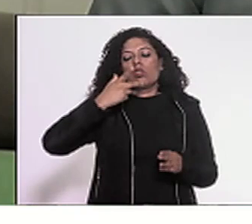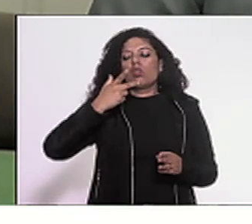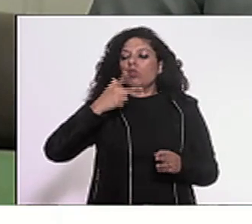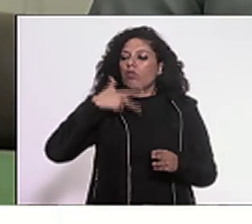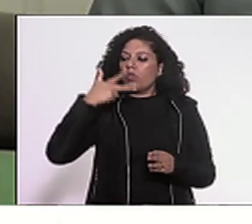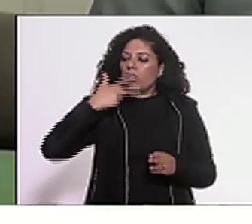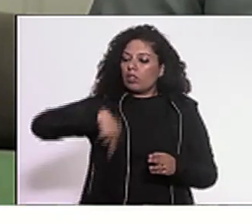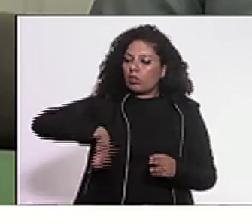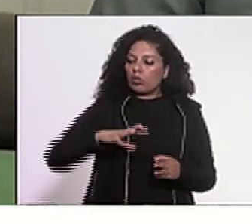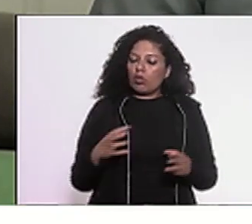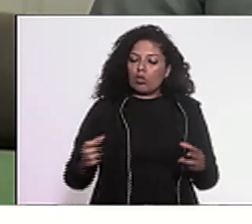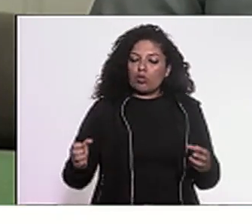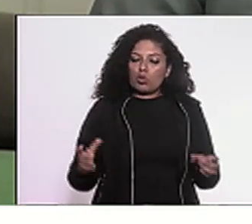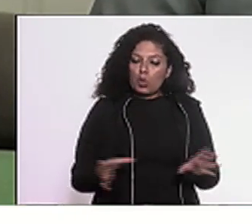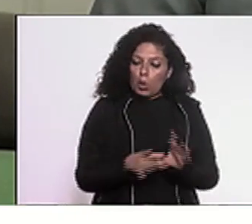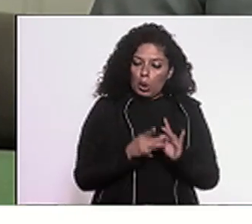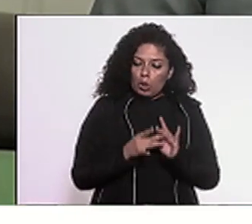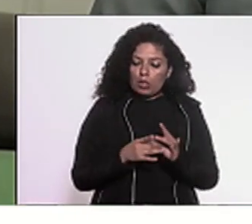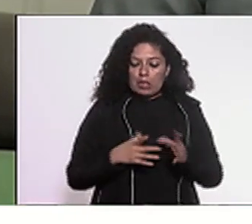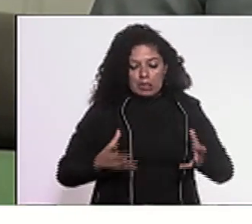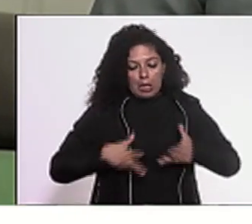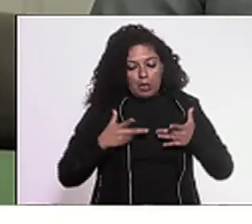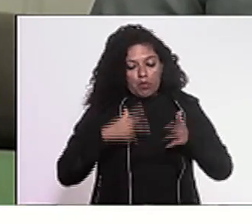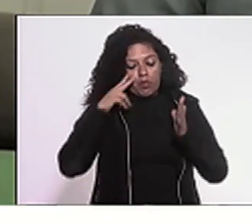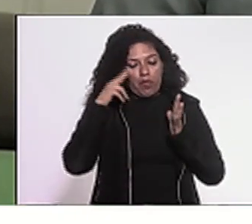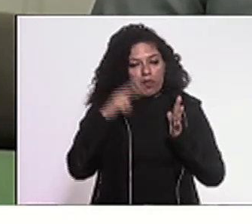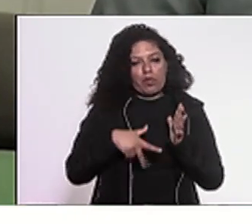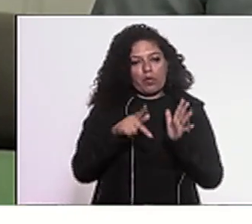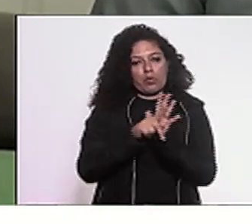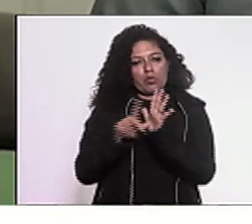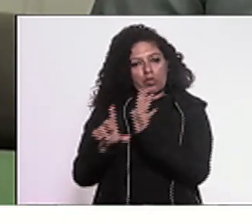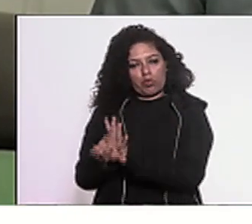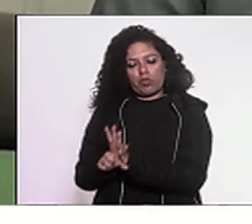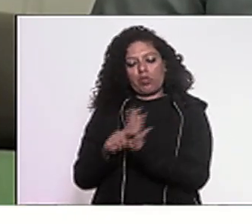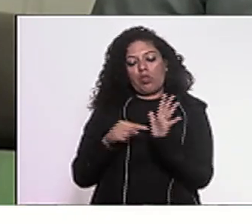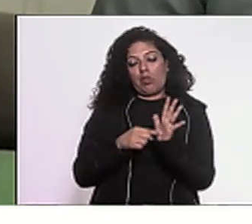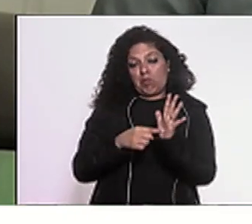presenciando um projeto como esse, né? É sempre muito bem-vindo